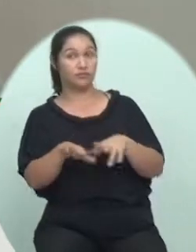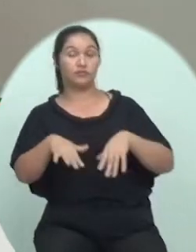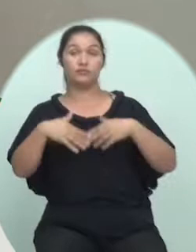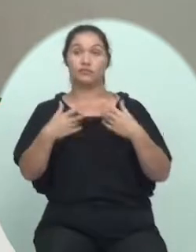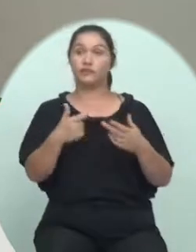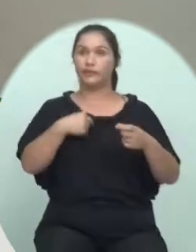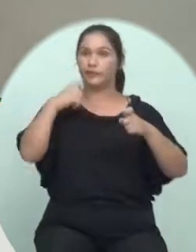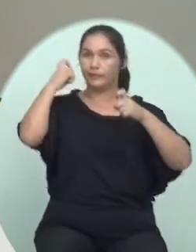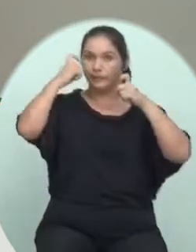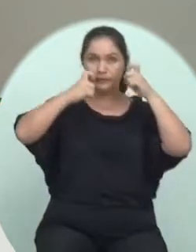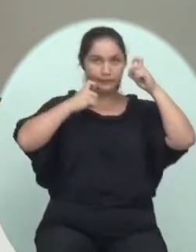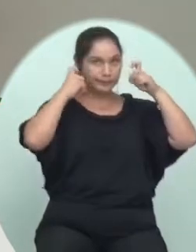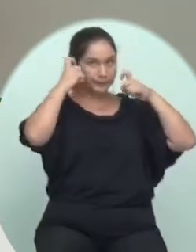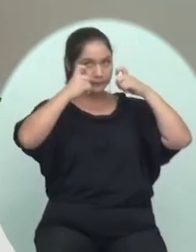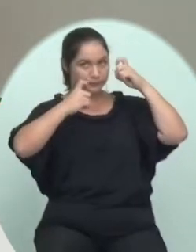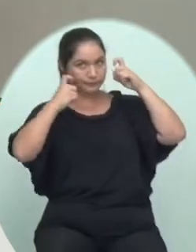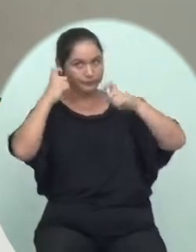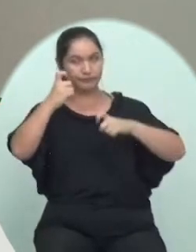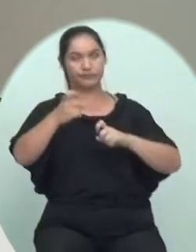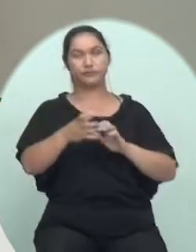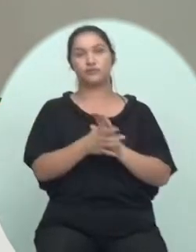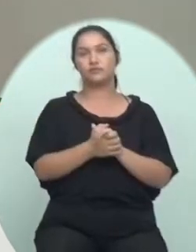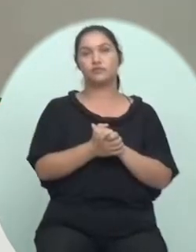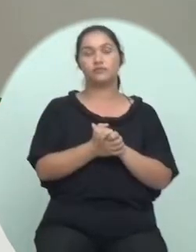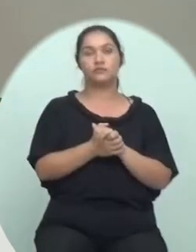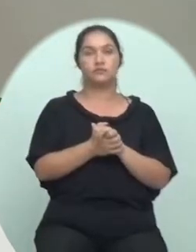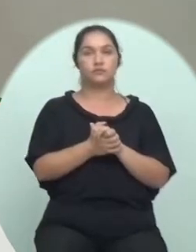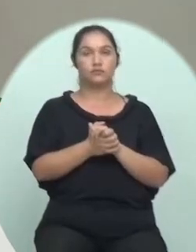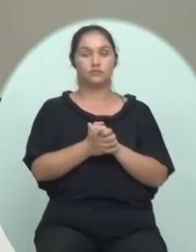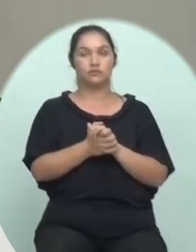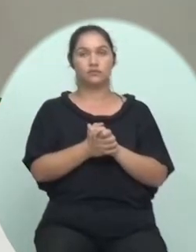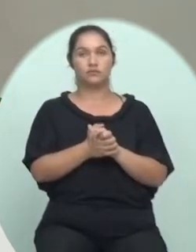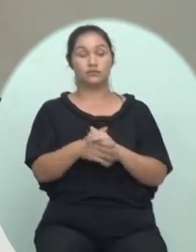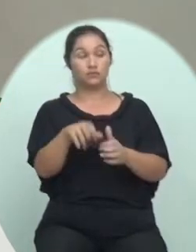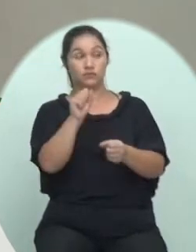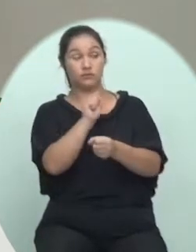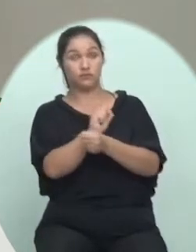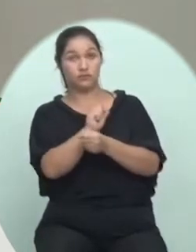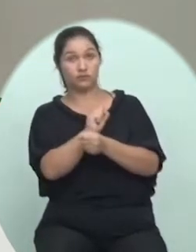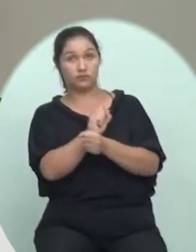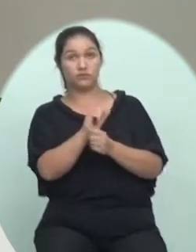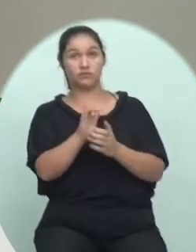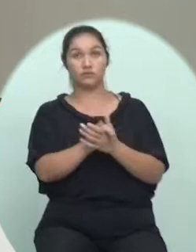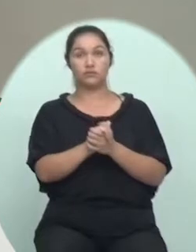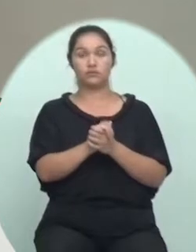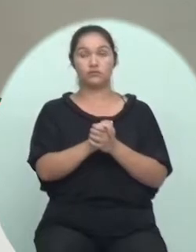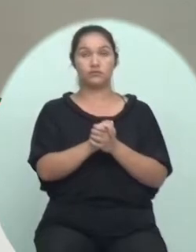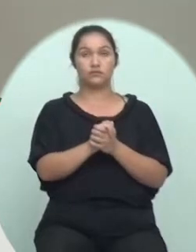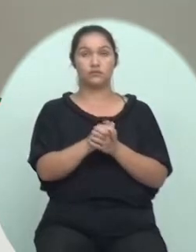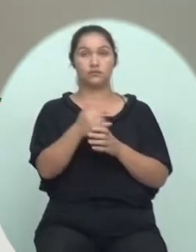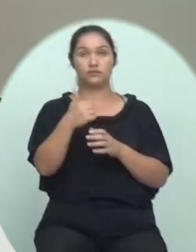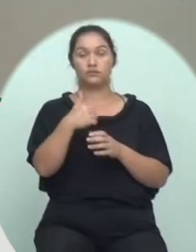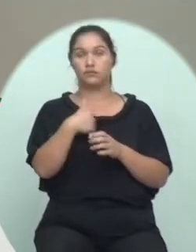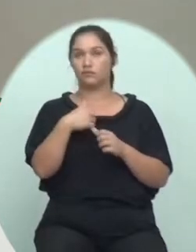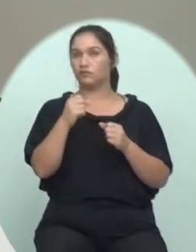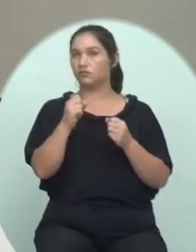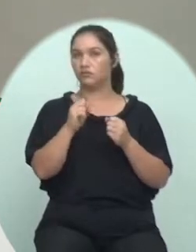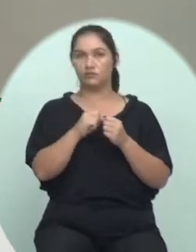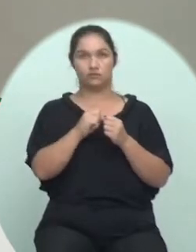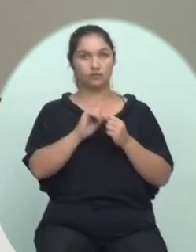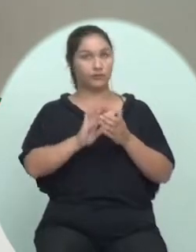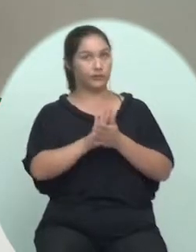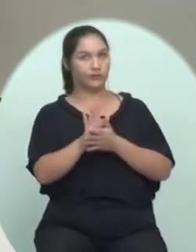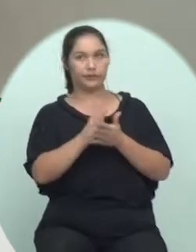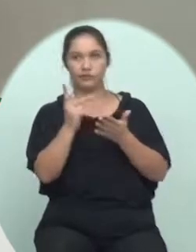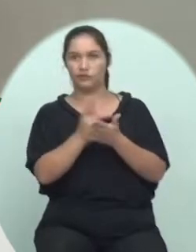preocupado com isso, preocupado exatamente que, esperando que a gente não esteja cometendo nenhum equívoco, justamente para a